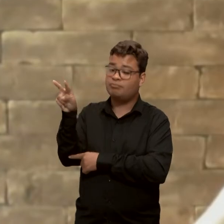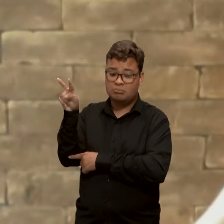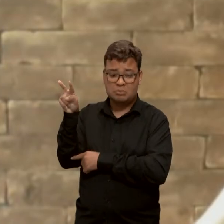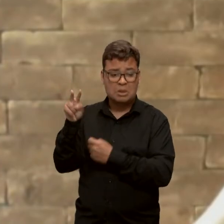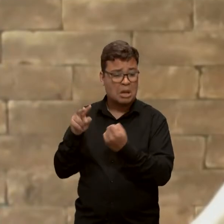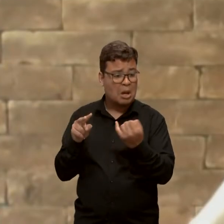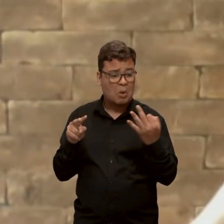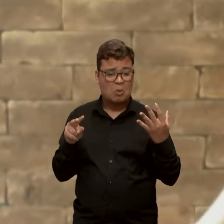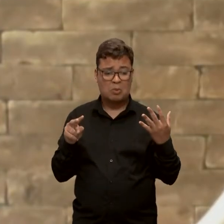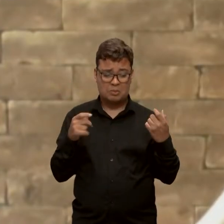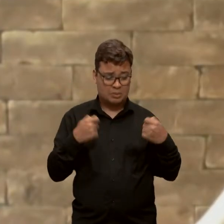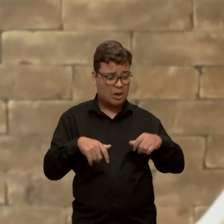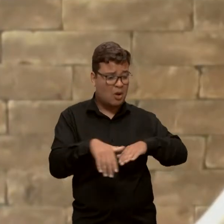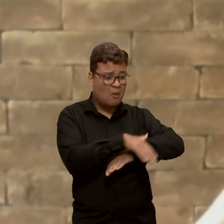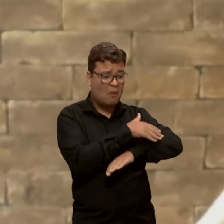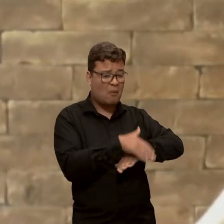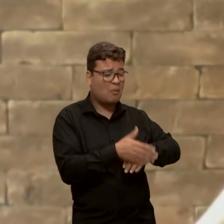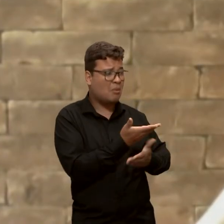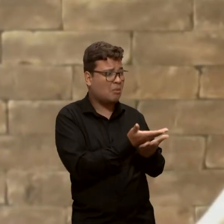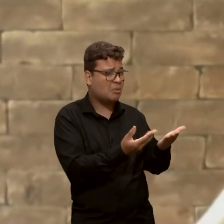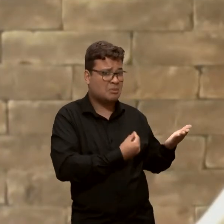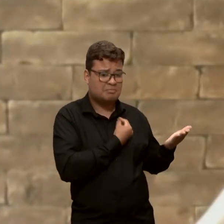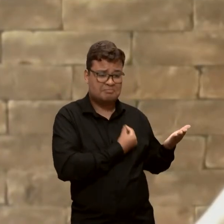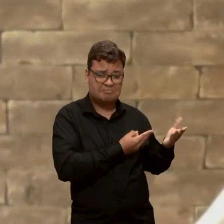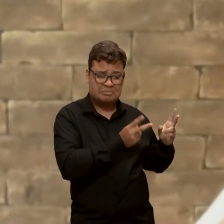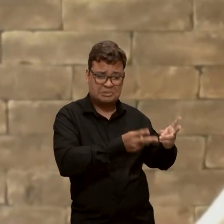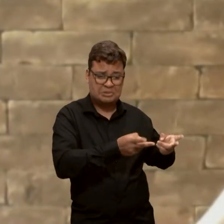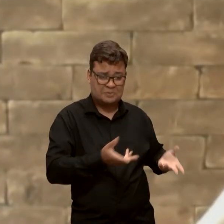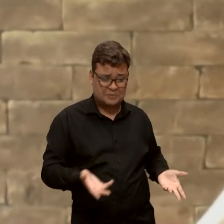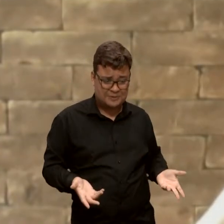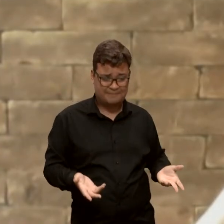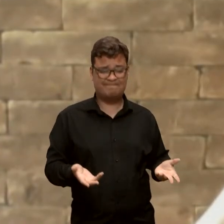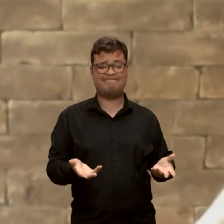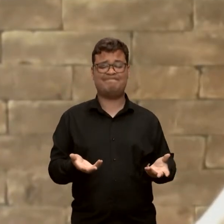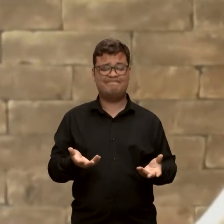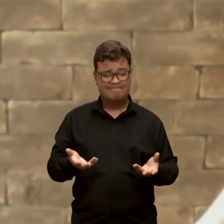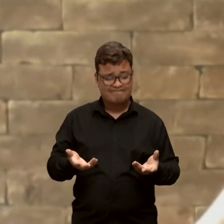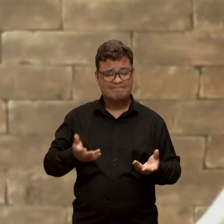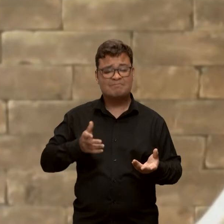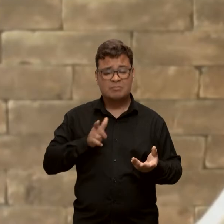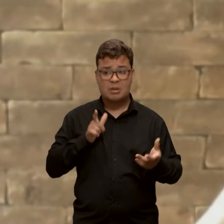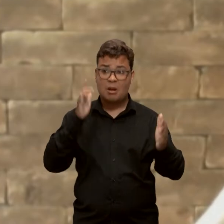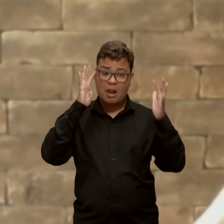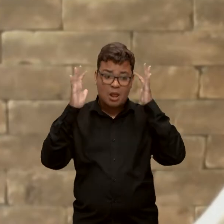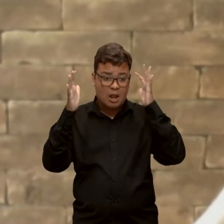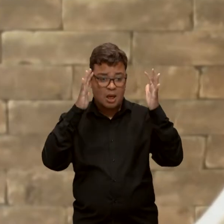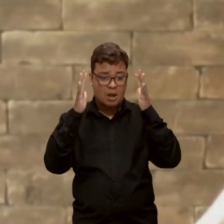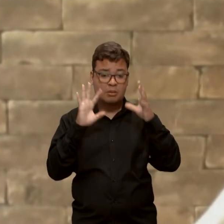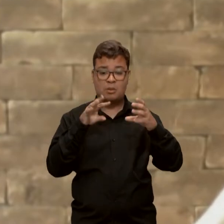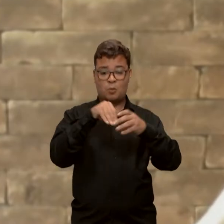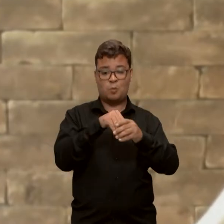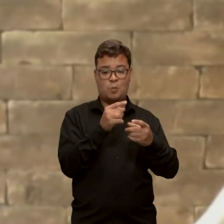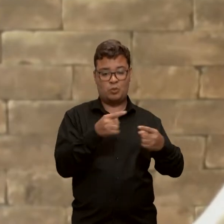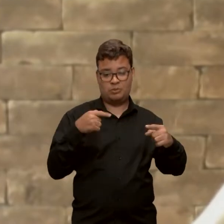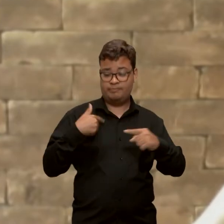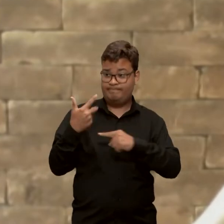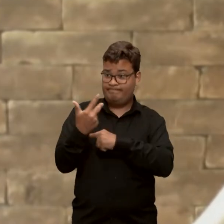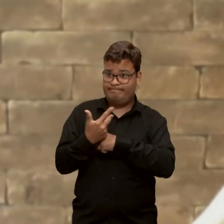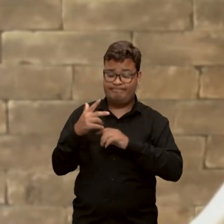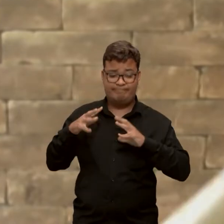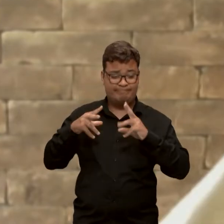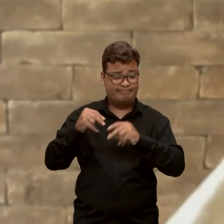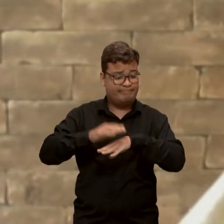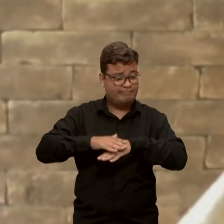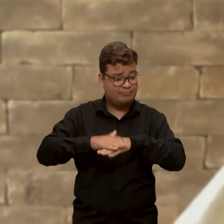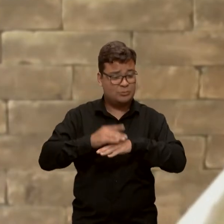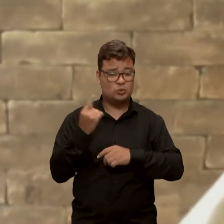na rua e têm que continuar vivendo o dia a dia delas. Então, com certeza, essas reflexões também estão no clipe, que eu gravei tudo sozinho e